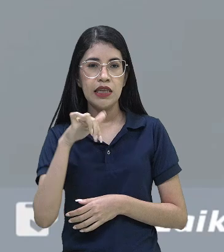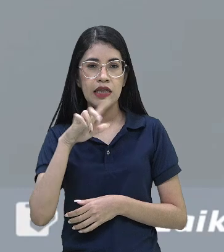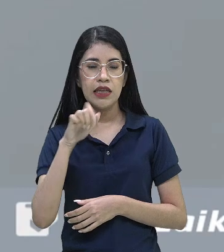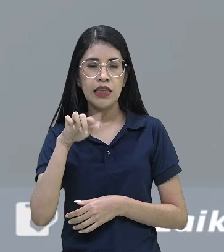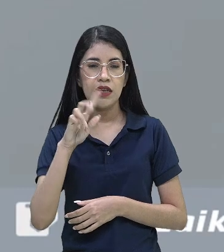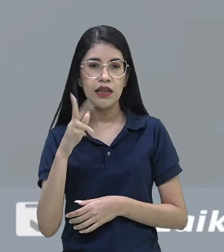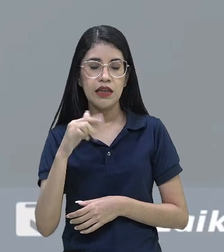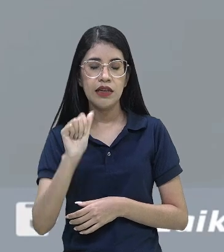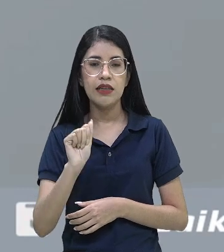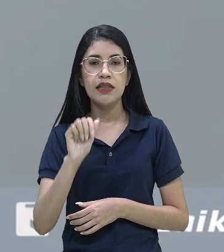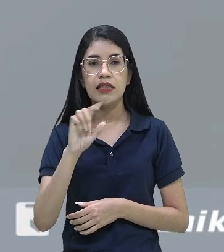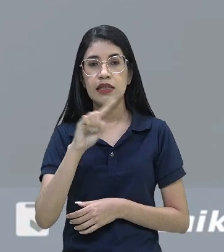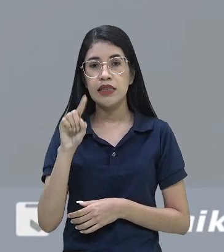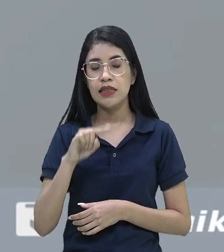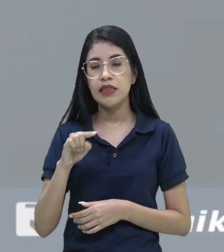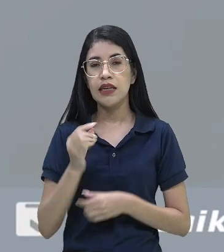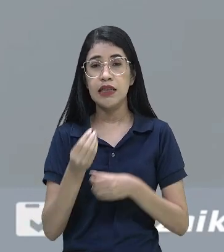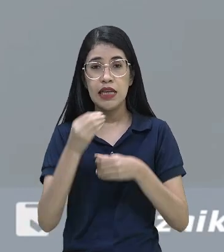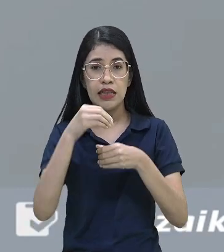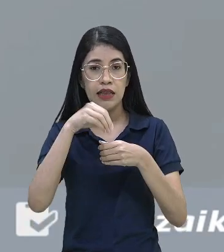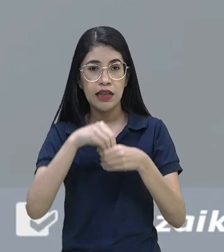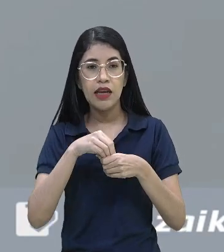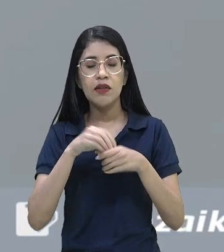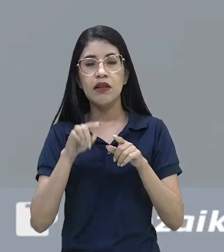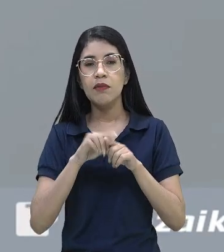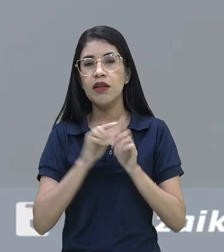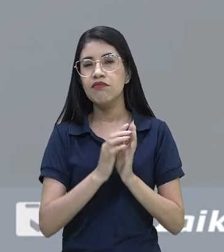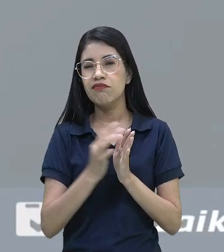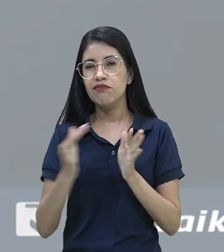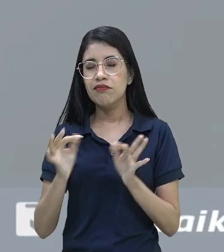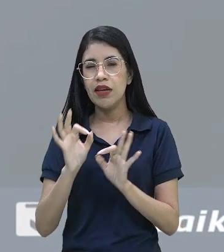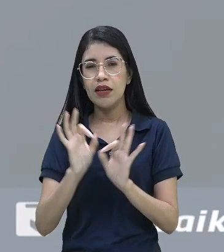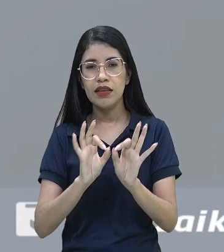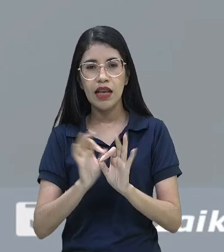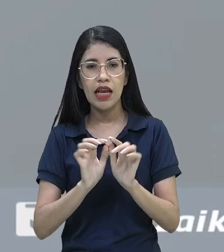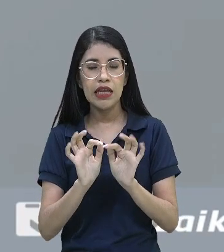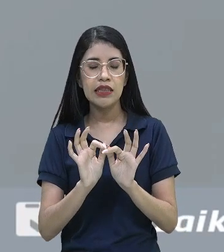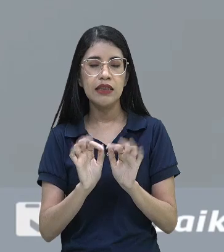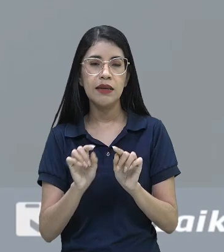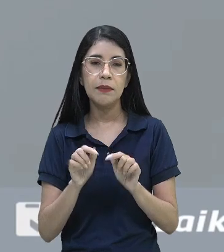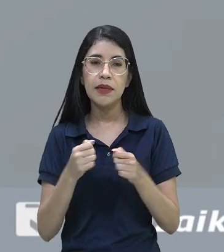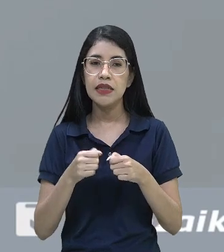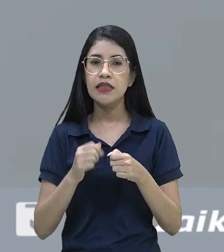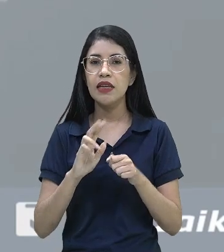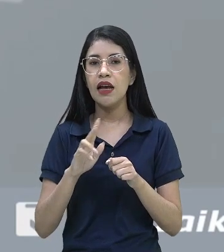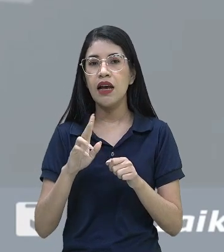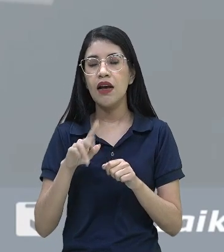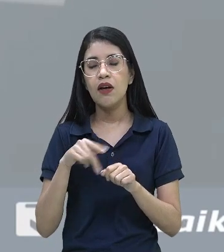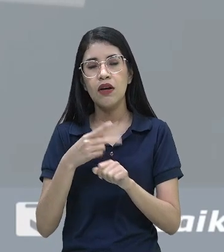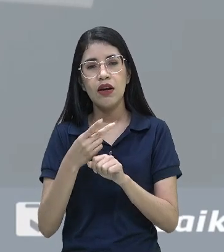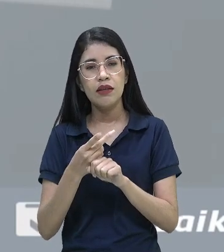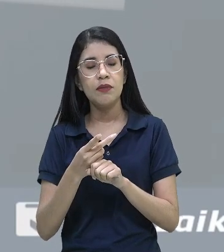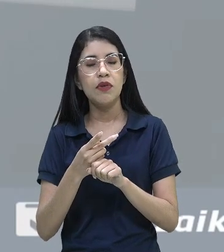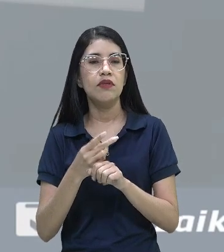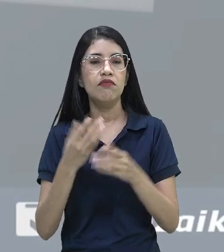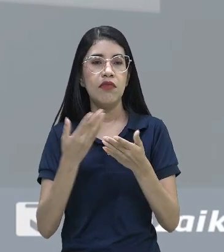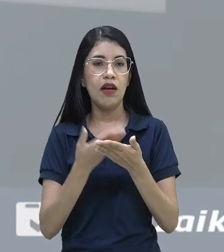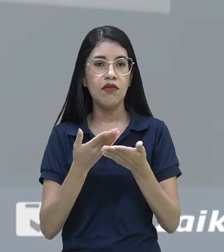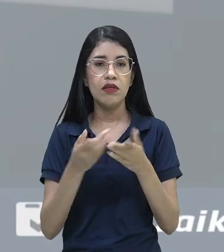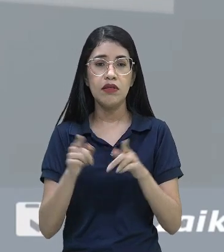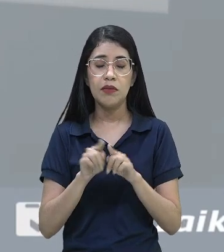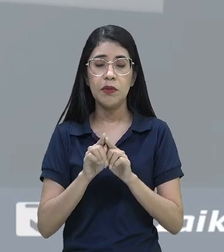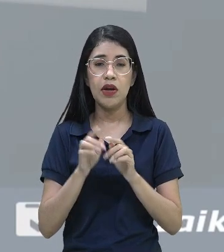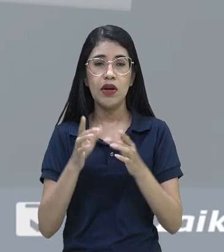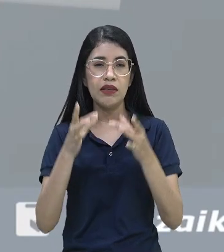É bem internamente e é um processo bem delicado. Seria necessário, talvez, mais que uma aula e talvez um semestre para a gente